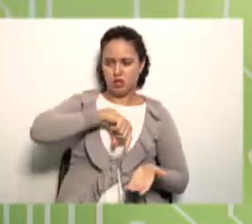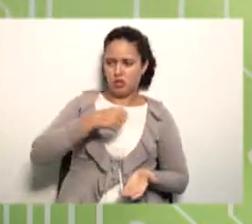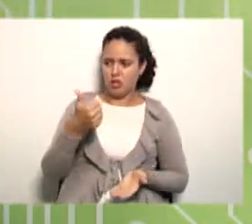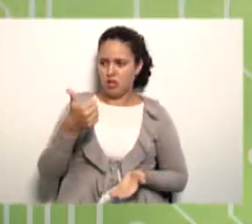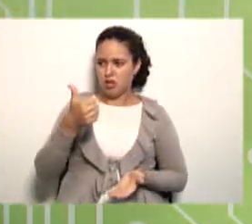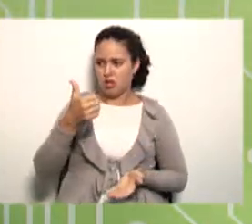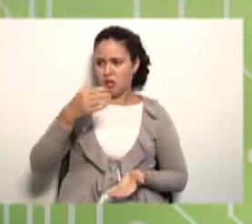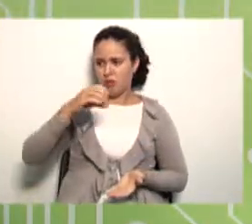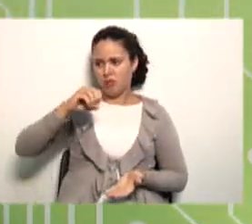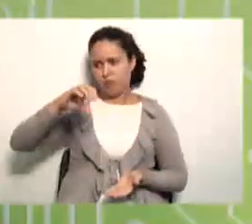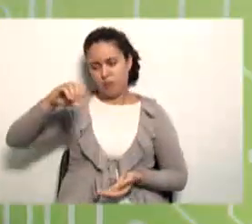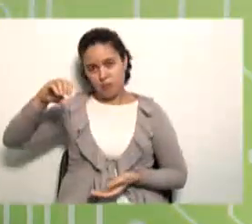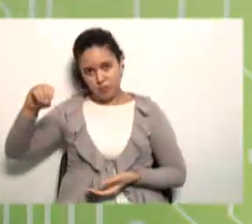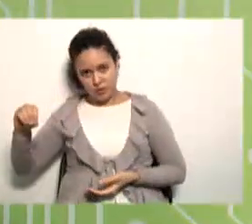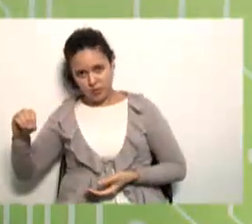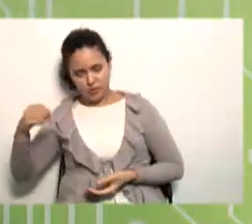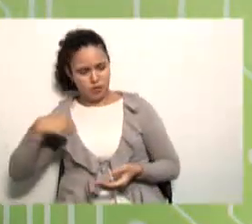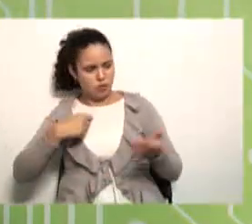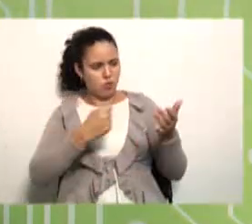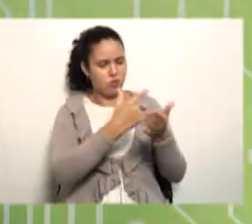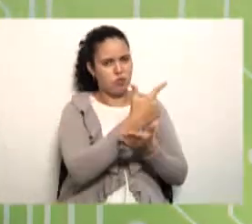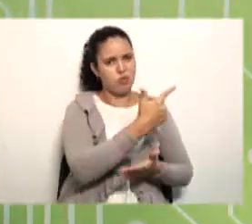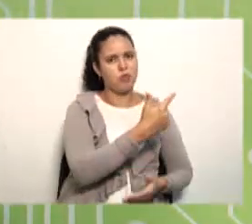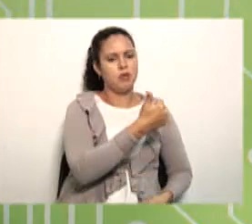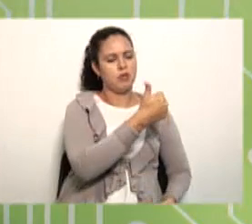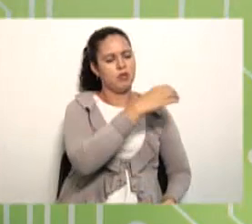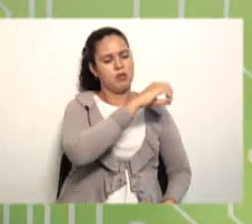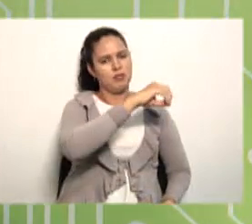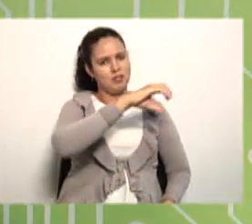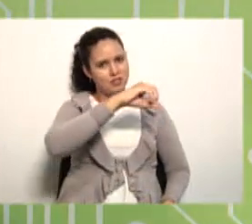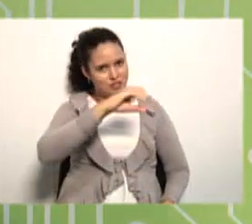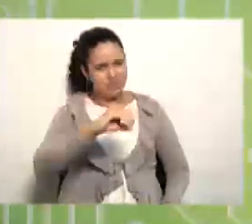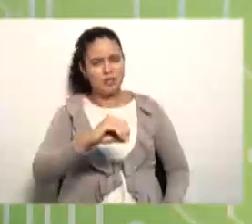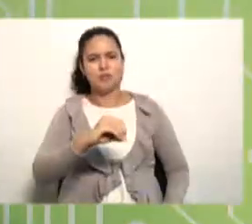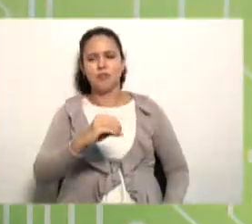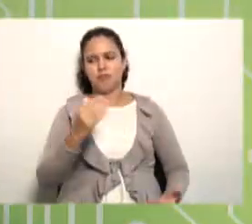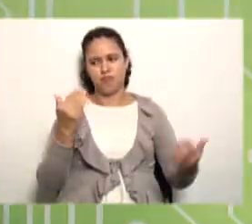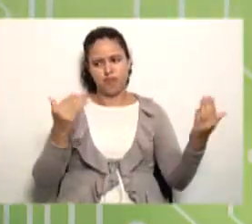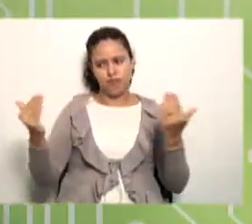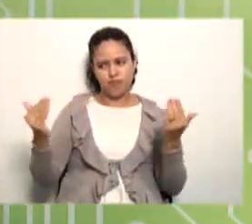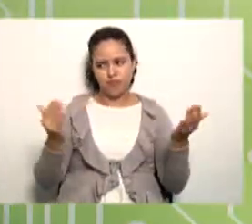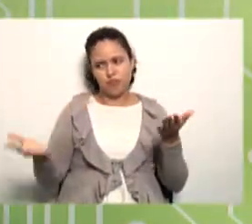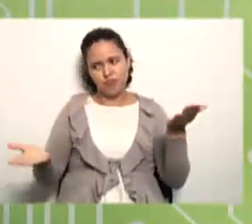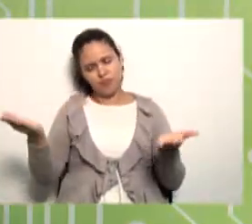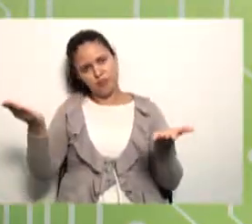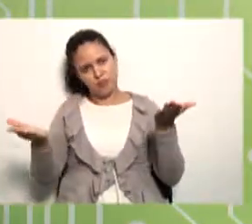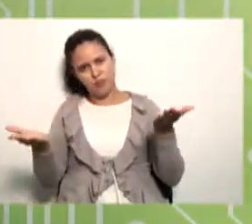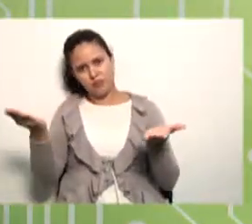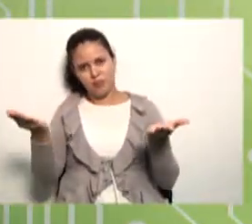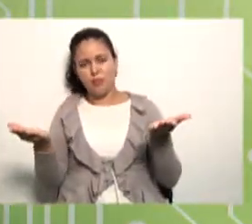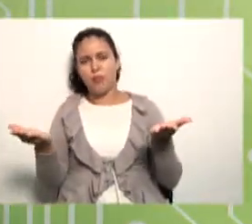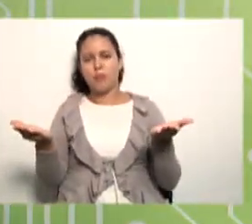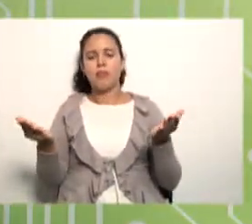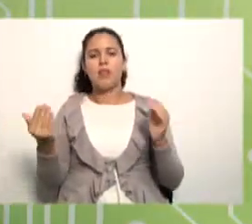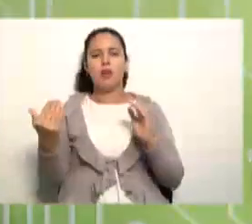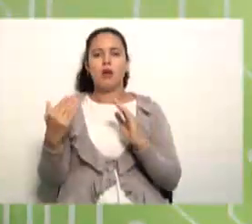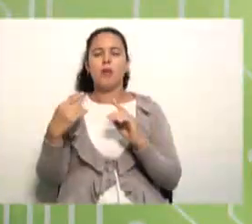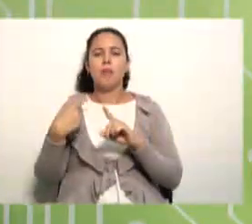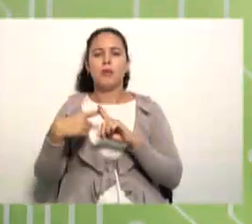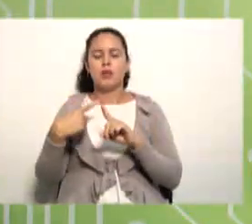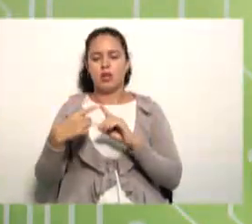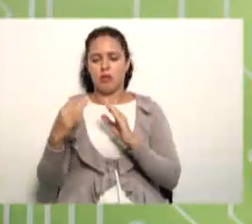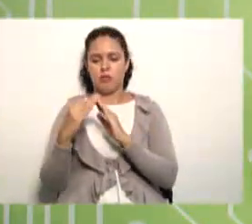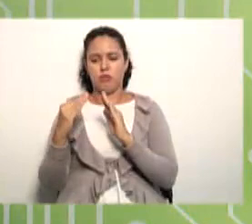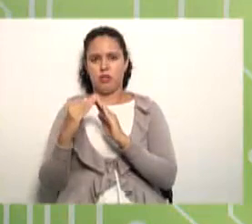infinito valor, a pessoa está disposta a consumir isso. Porque as pessoas que ganham a mais, elas vão se rodeando de padrões de consumo